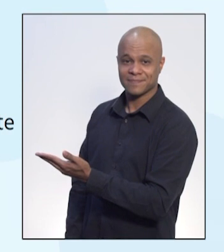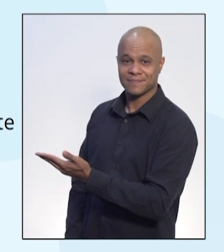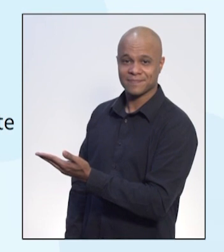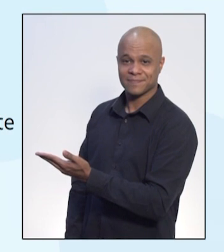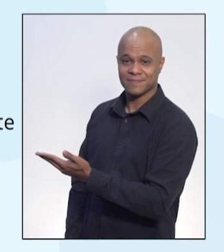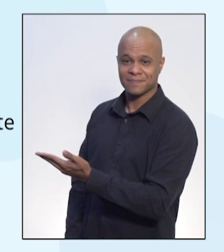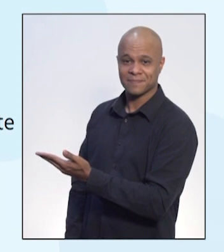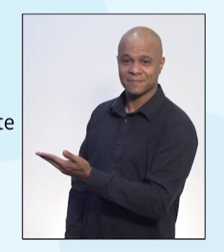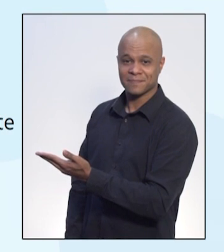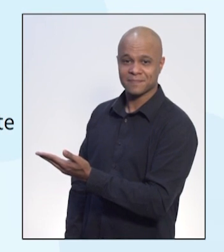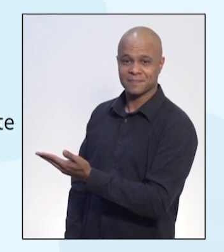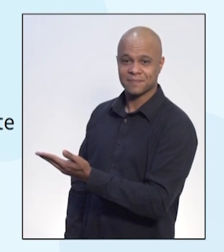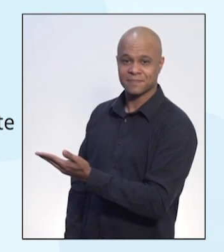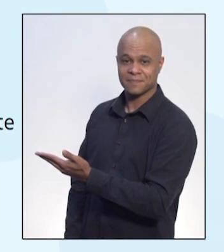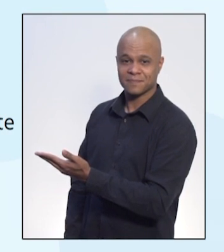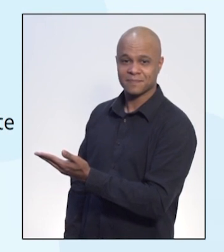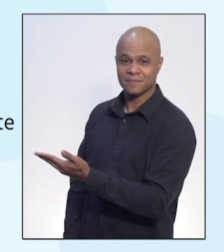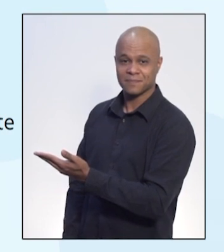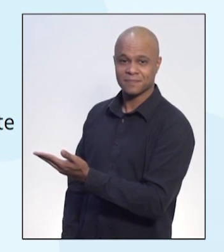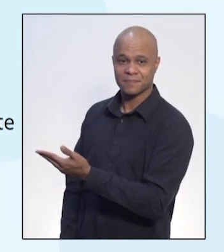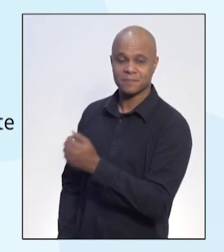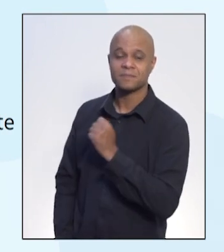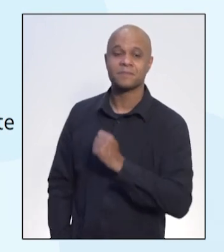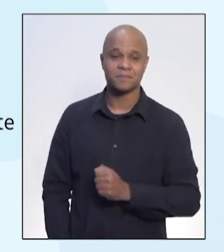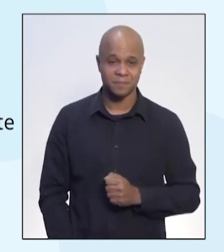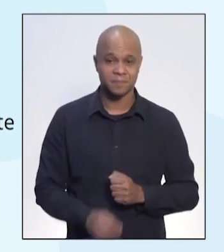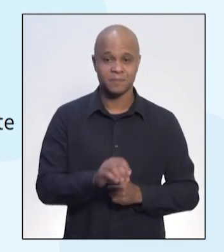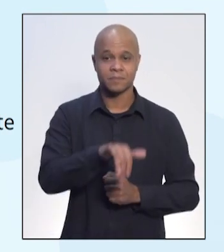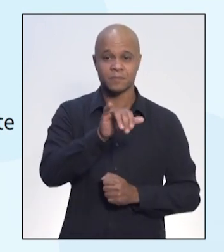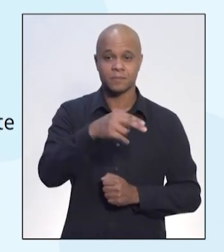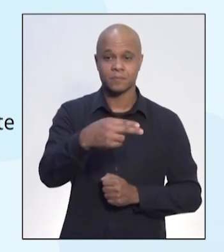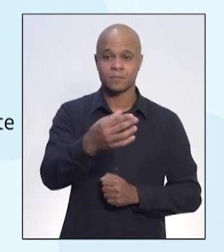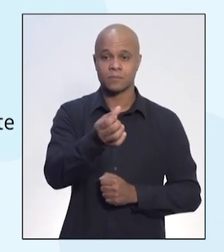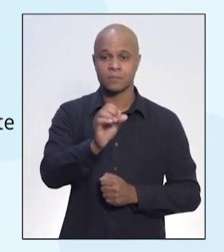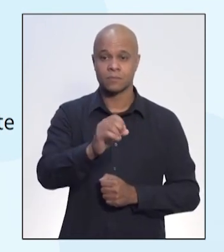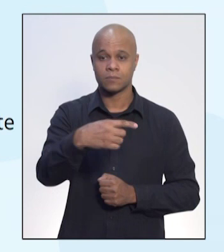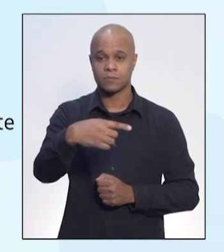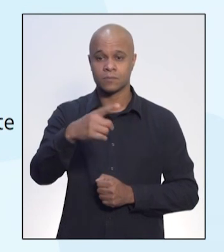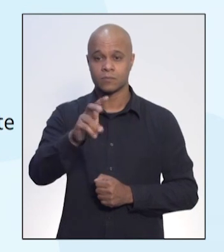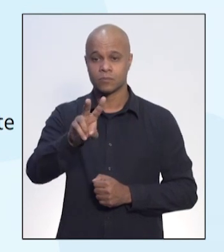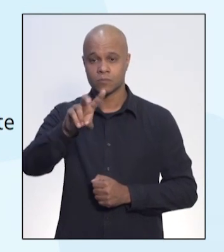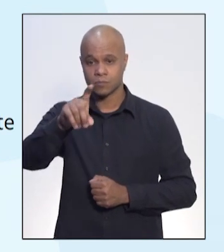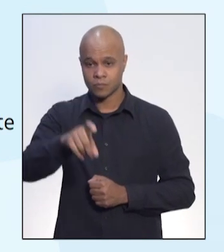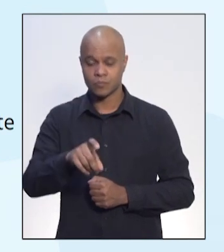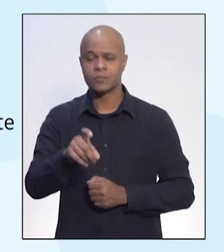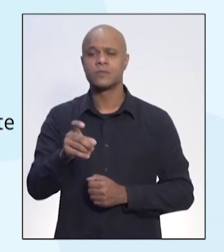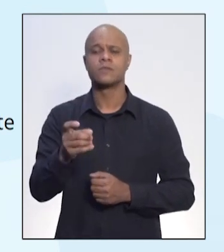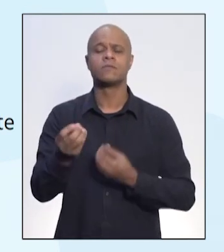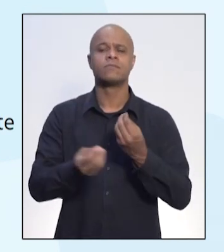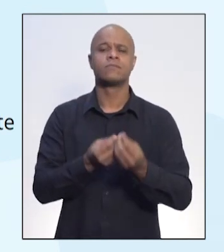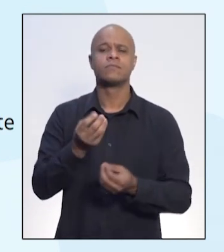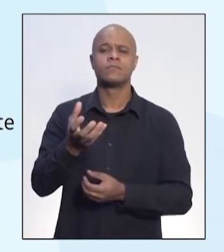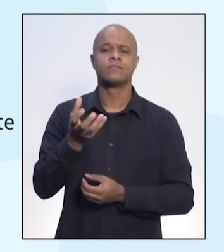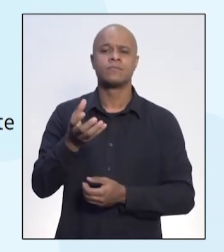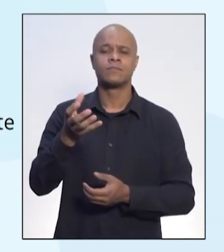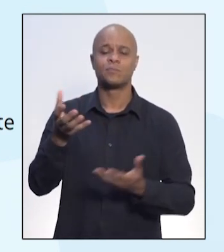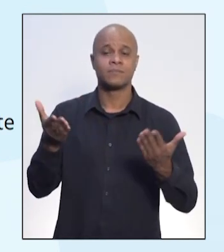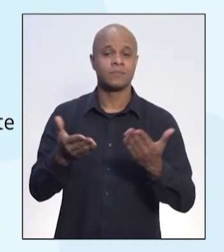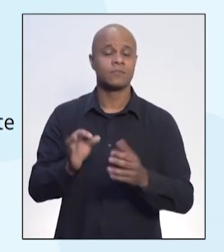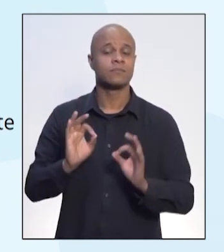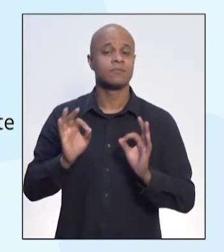a 60 menos 2x. Foi o que a gente acabou de achar, né? Bom, o que eu quero agora? Vamos ler com calma. Lá embaixo, a parte de cima é a